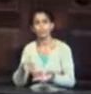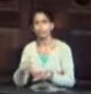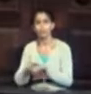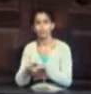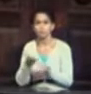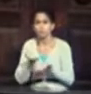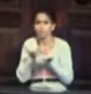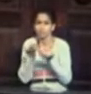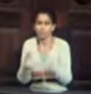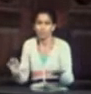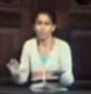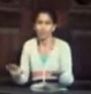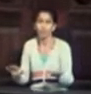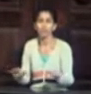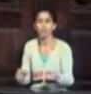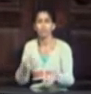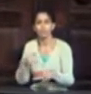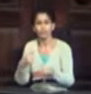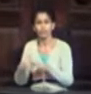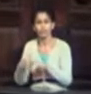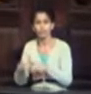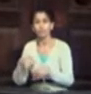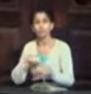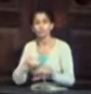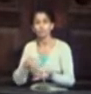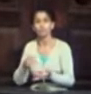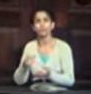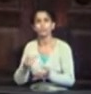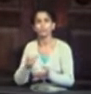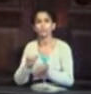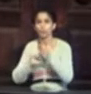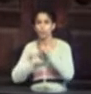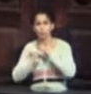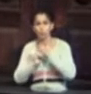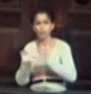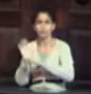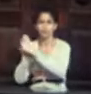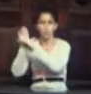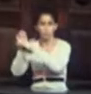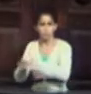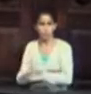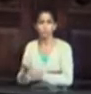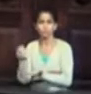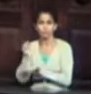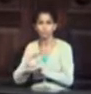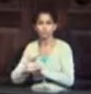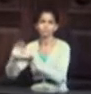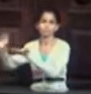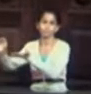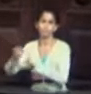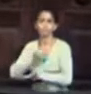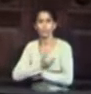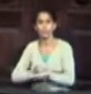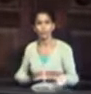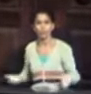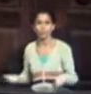lucrativa. Colocava milhões e milhões nos cofres do Estado anualmente e ele não poderia abrir mão dessa